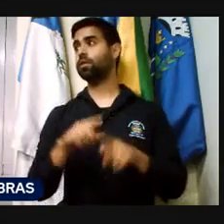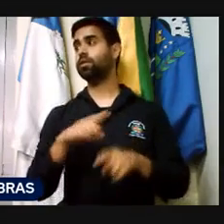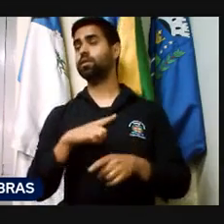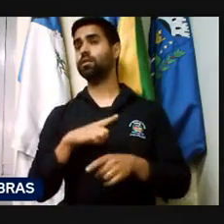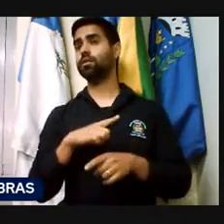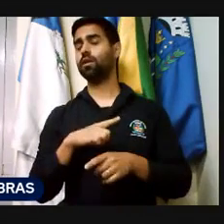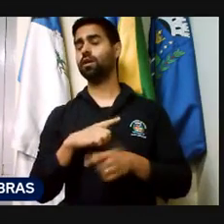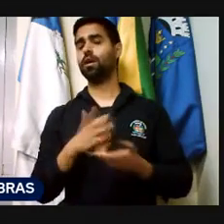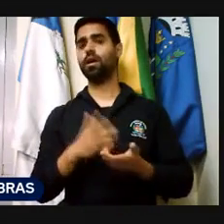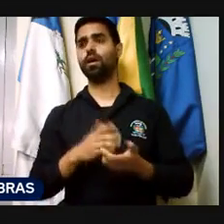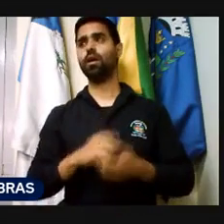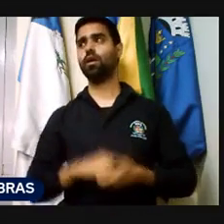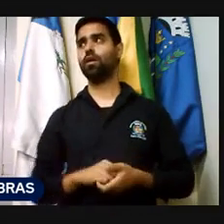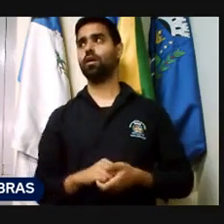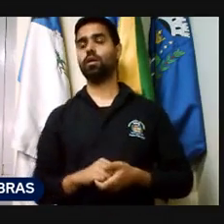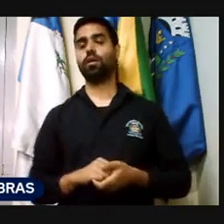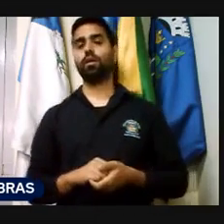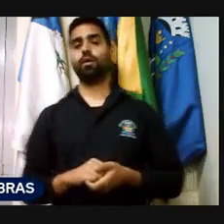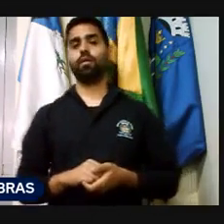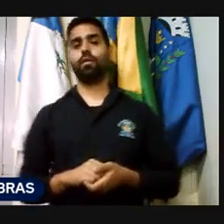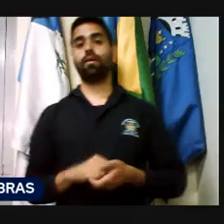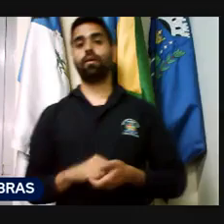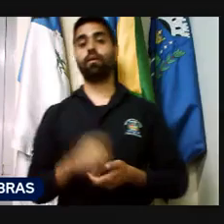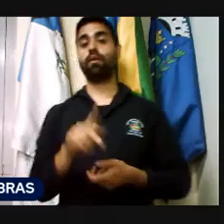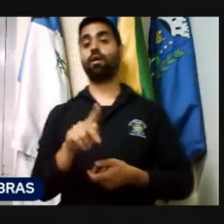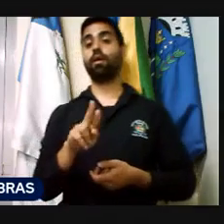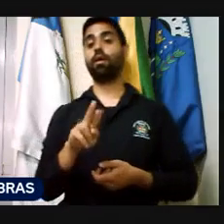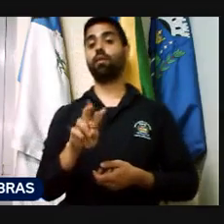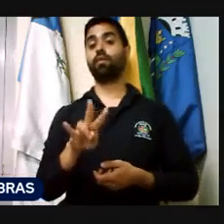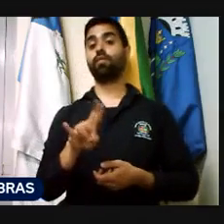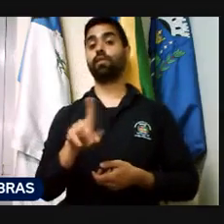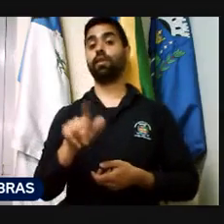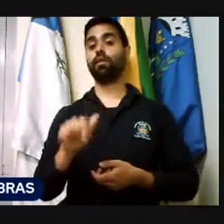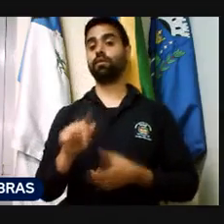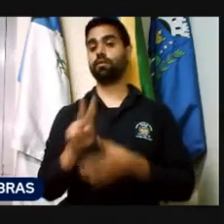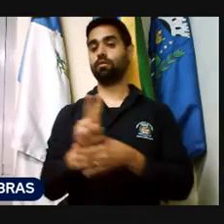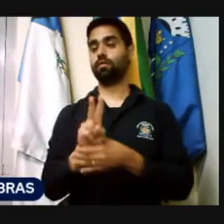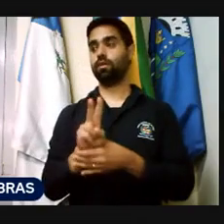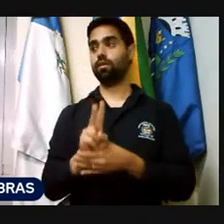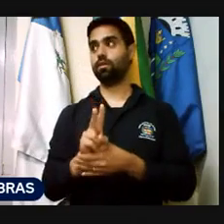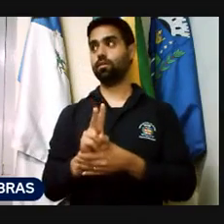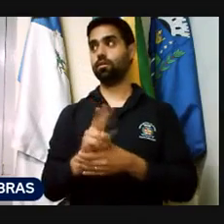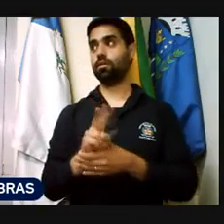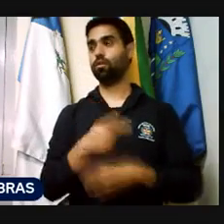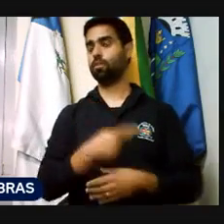de Valença, né? Previdência Valença, e ele